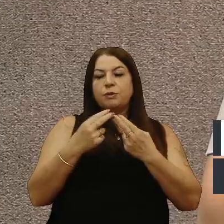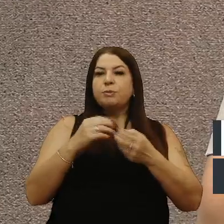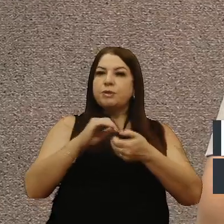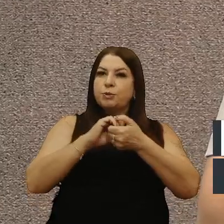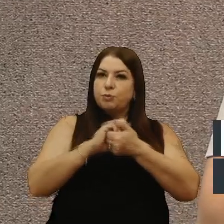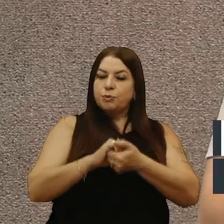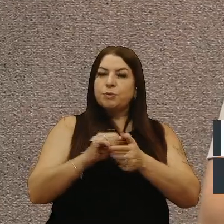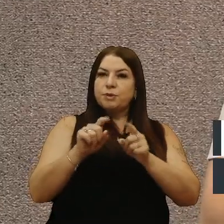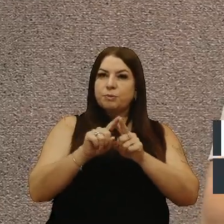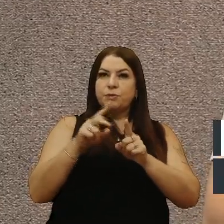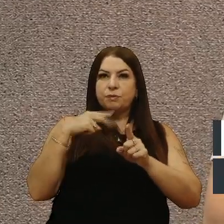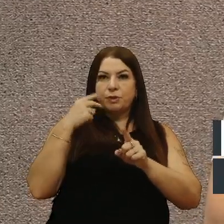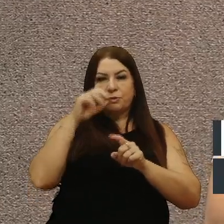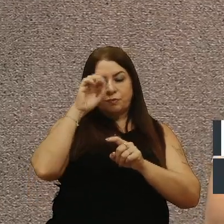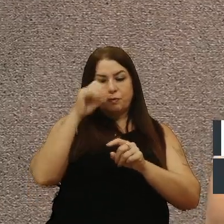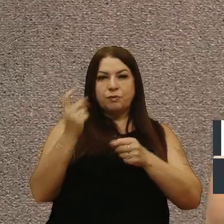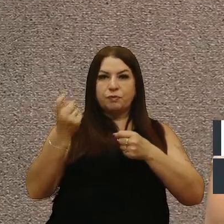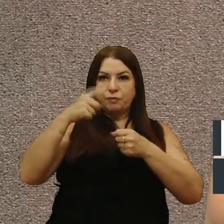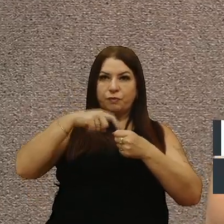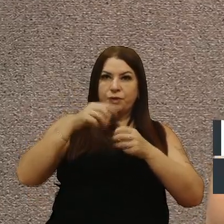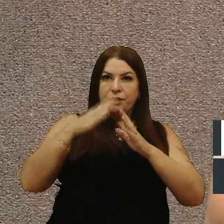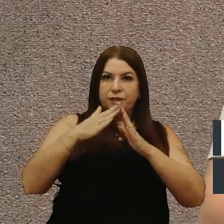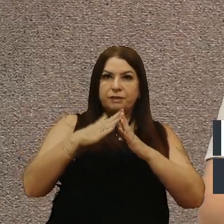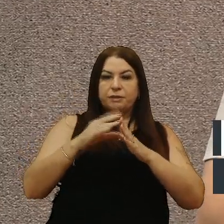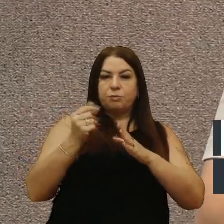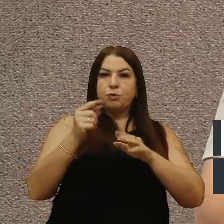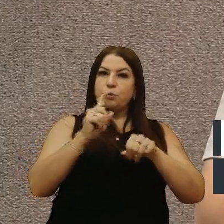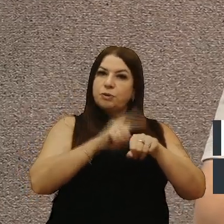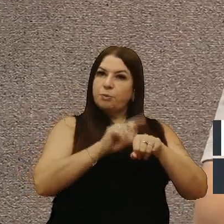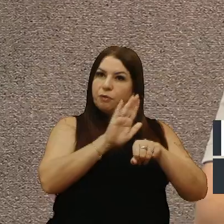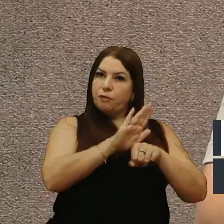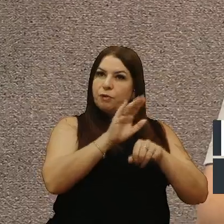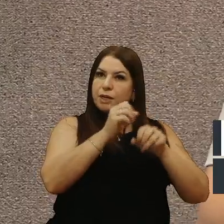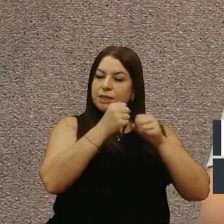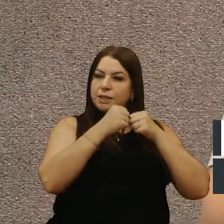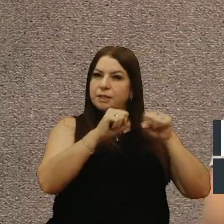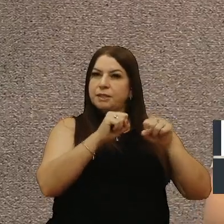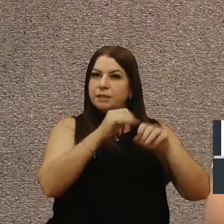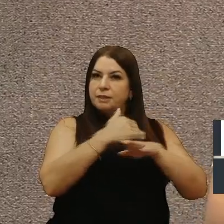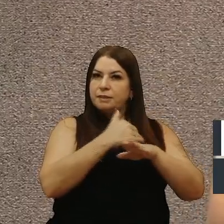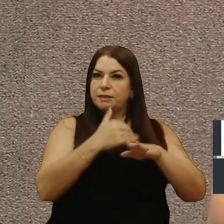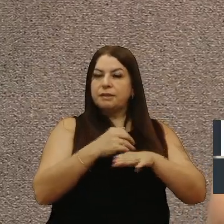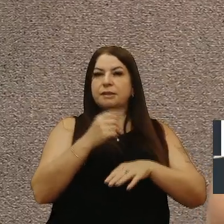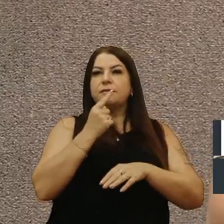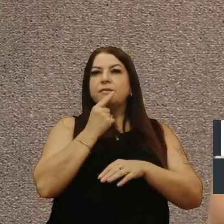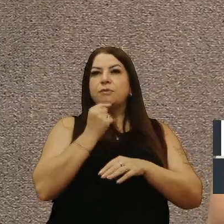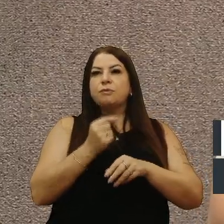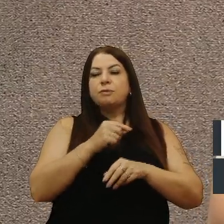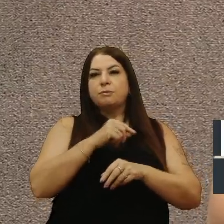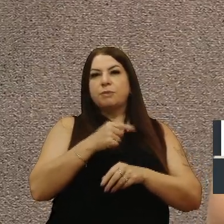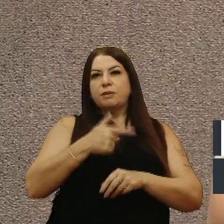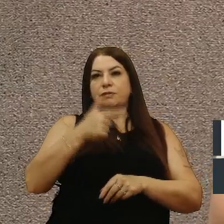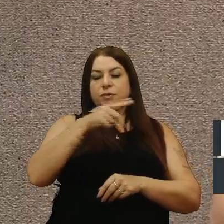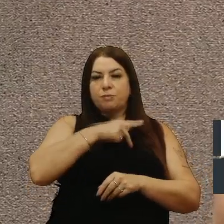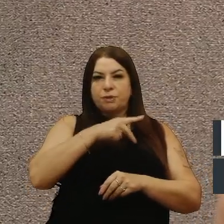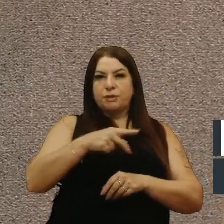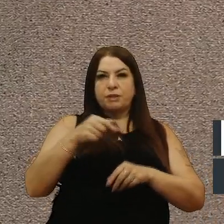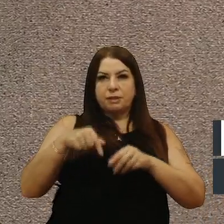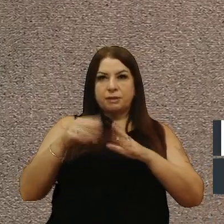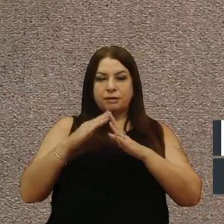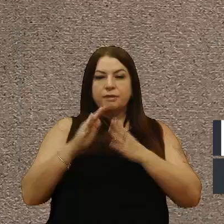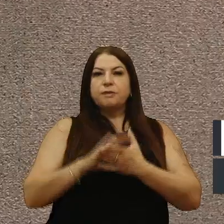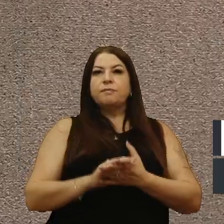saudação também ao vereador Fiuza, que retorna a esta casa depois de um tempo na Secretaria de Trânsito, ao João Ex pela presidência também, pela vice-presidência da nossa